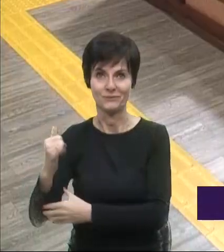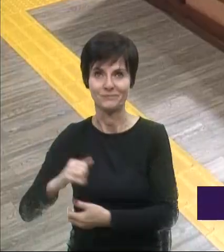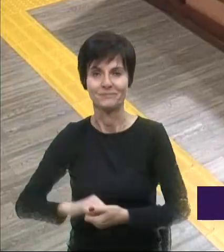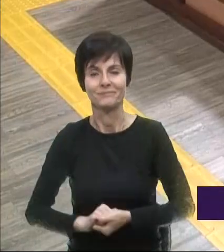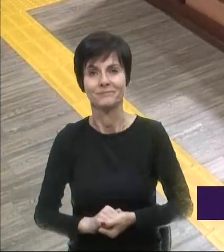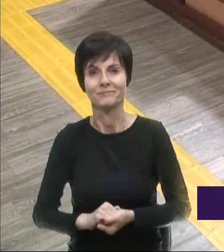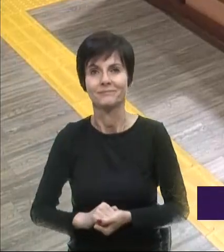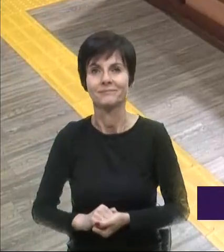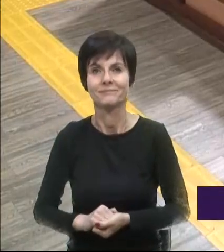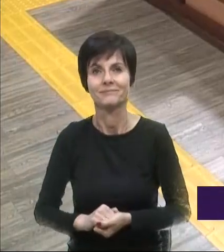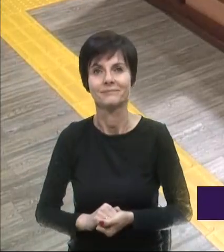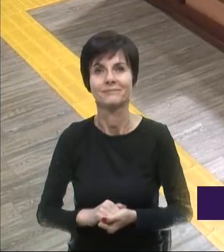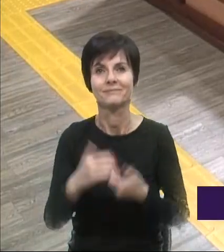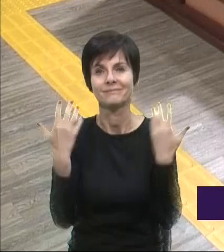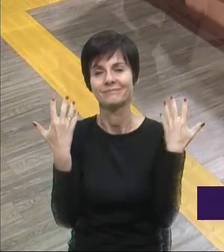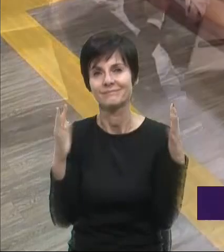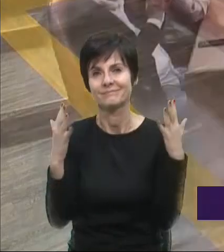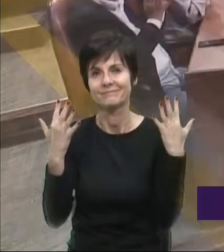Obrigada.